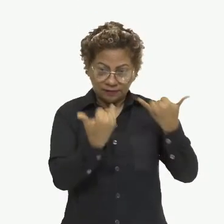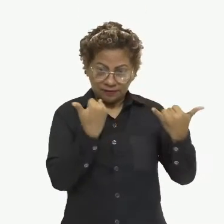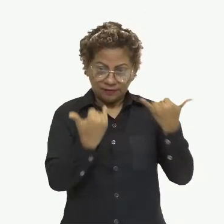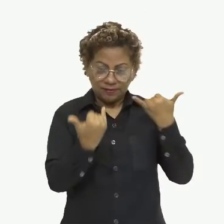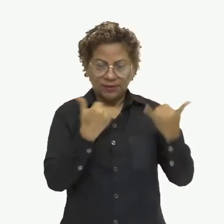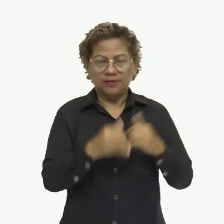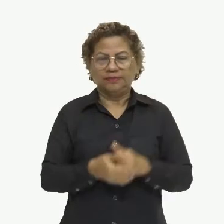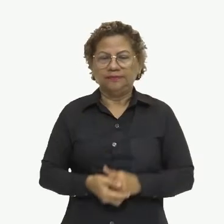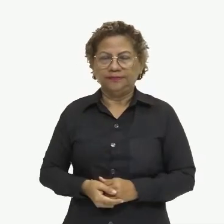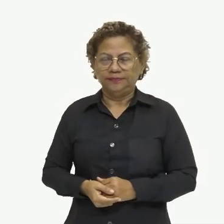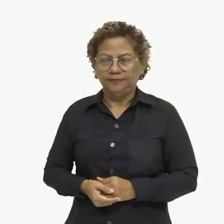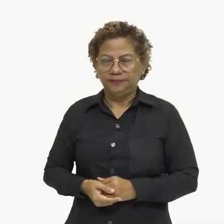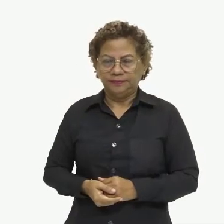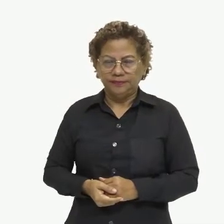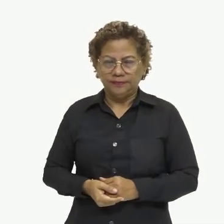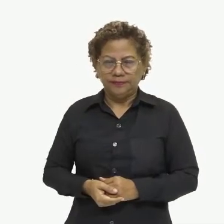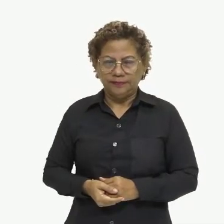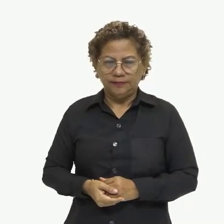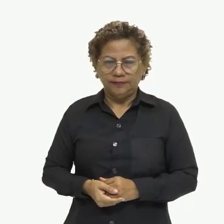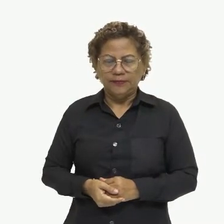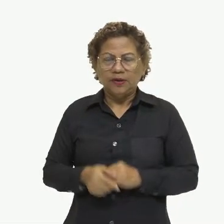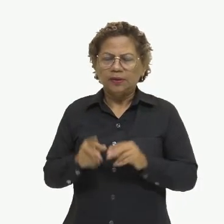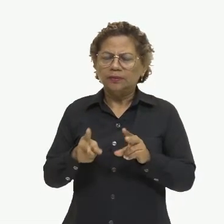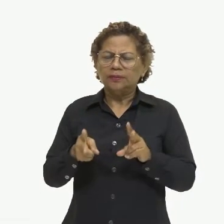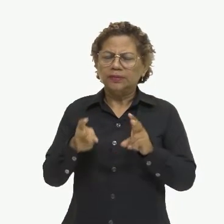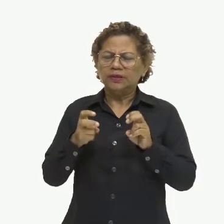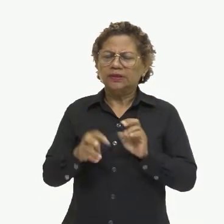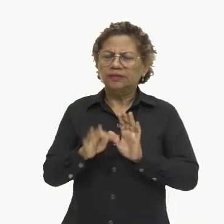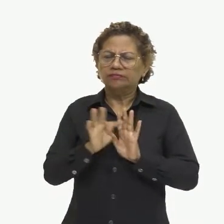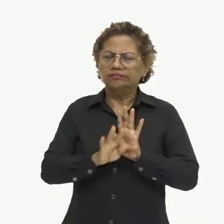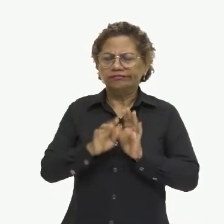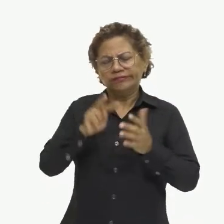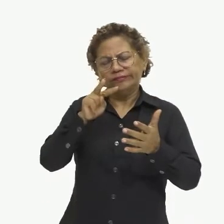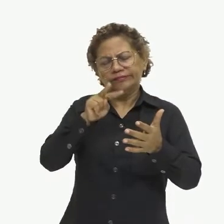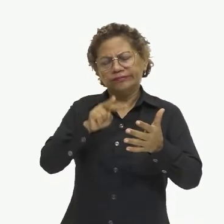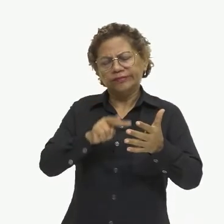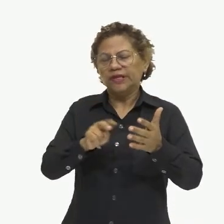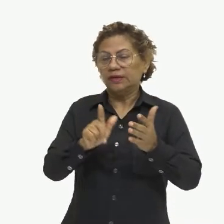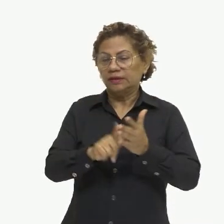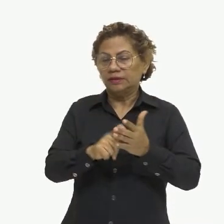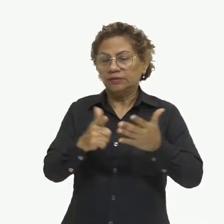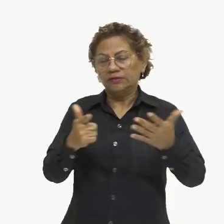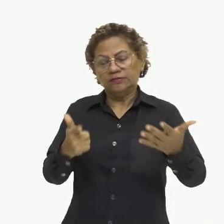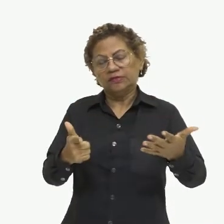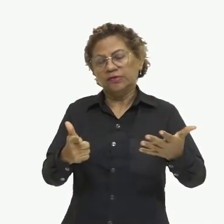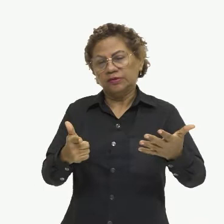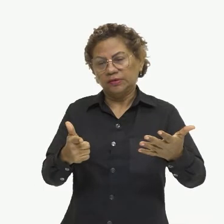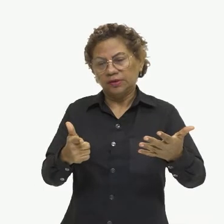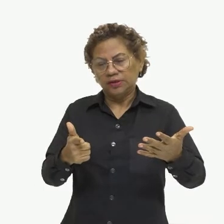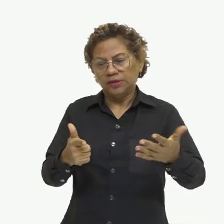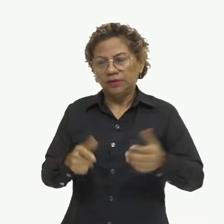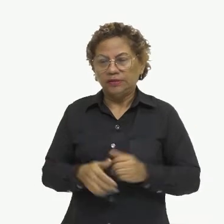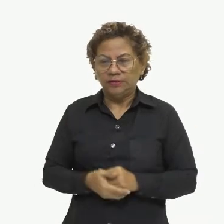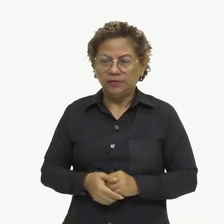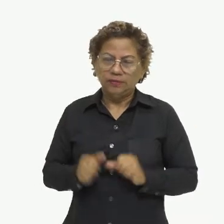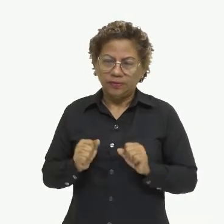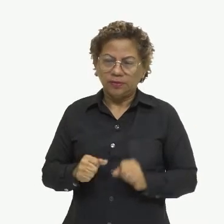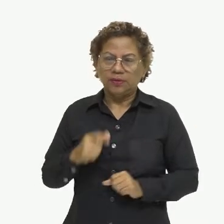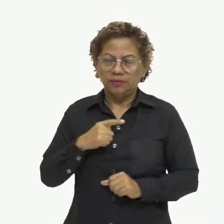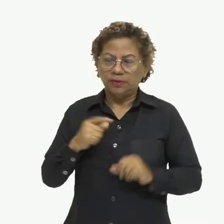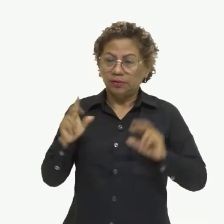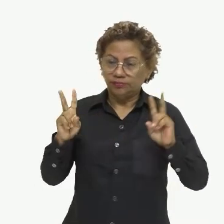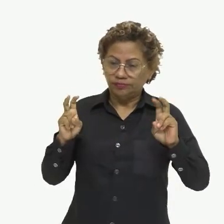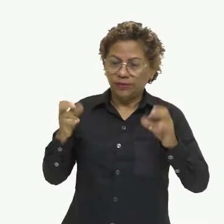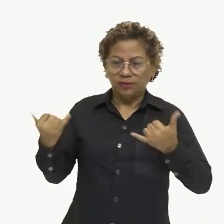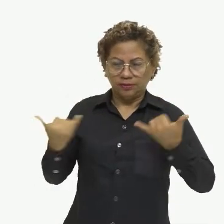pode observar, né, com a leitura do texto, né, o texto jornalístico, ele pode trazer o título, né, da informação,